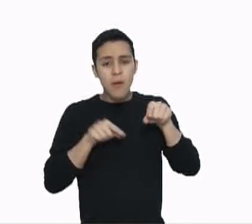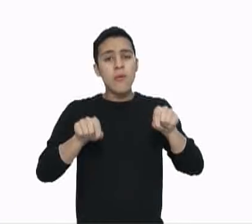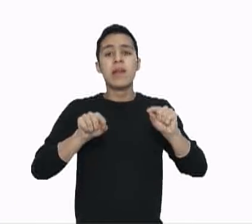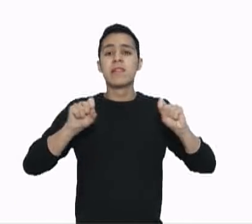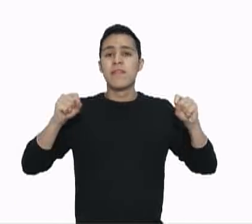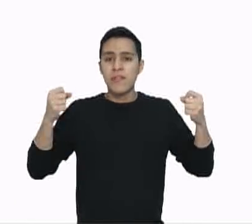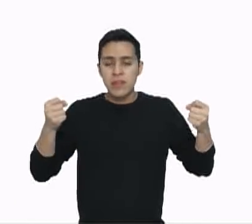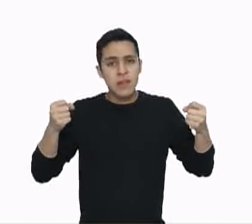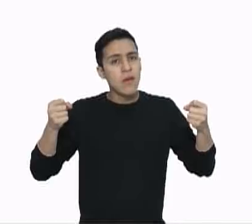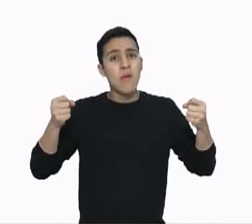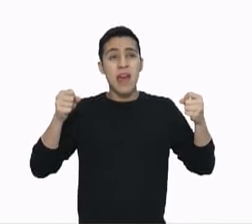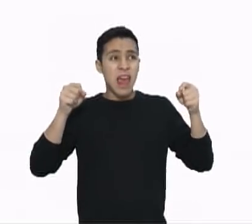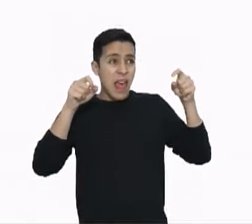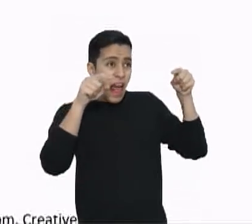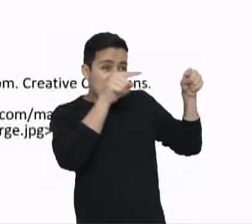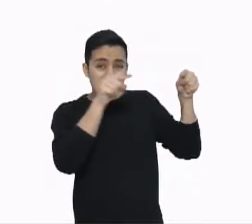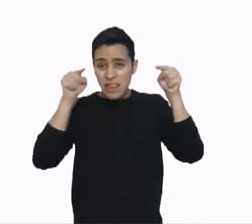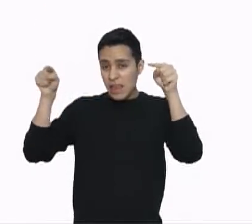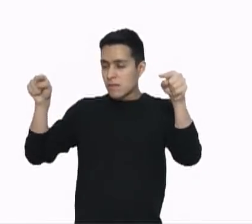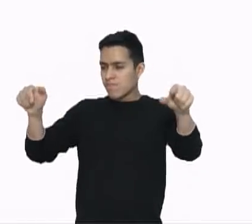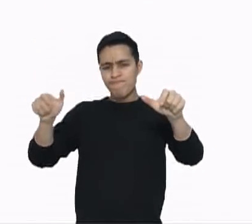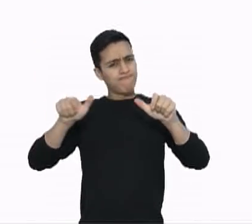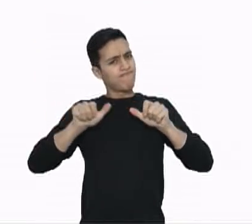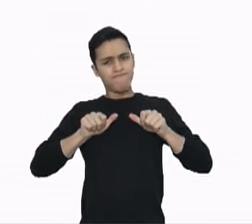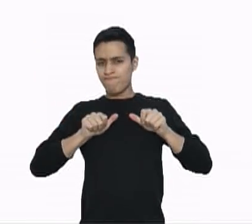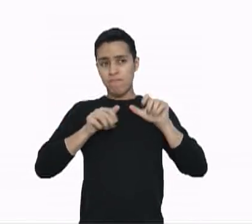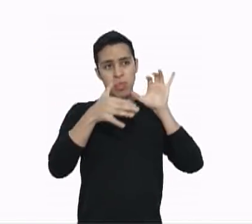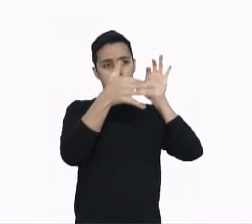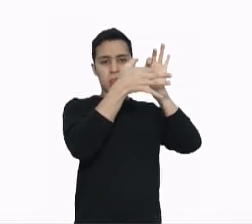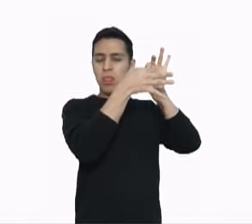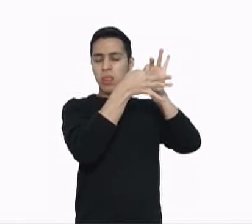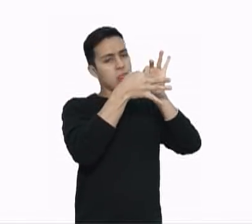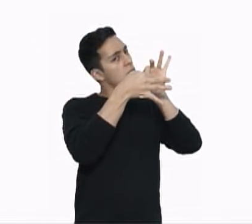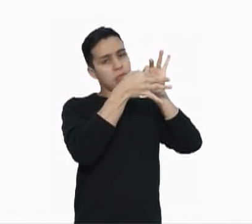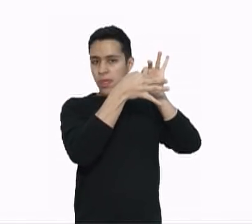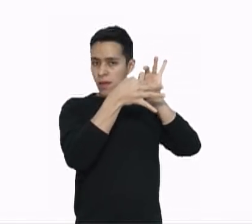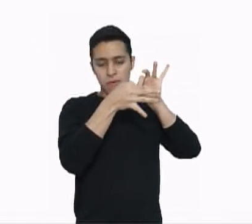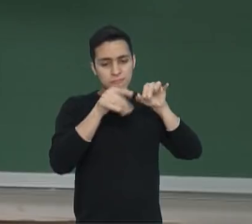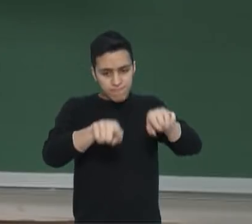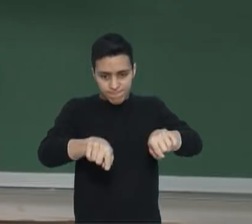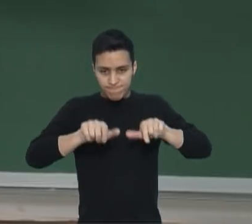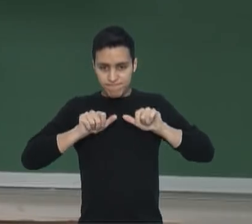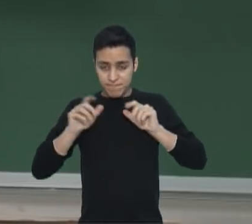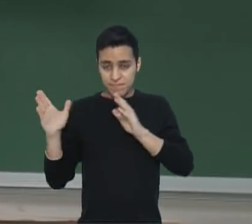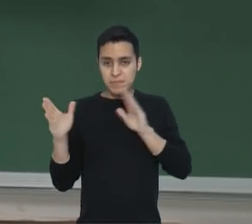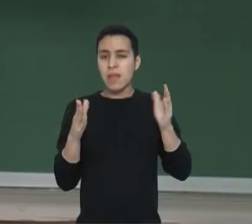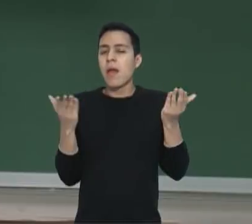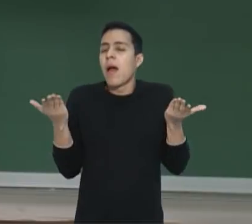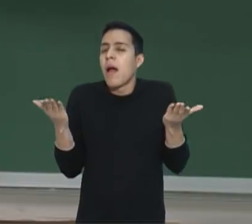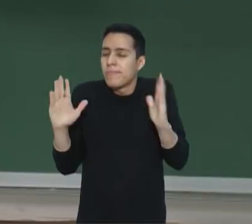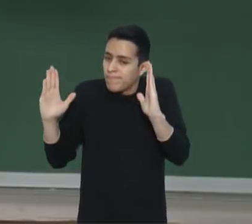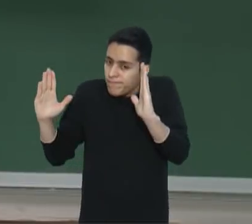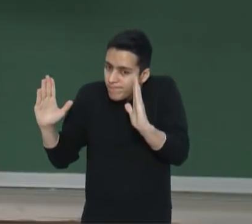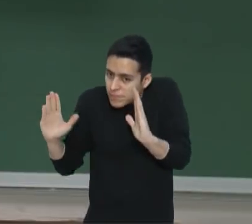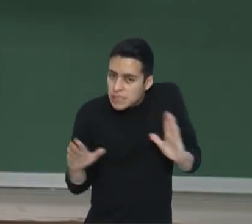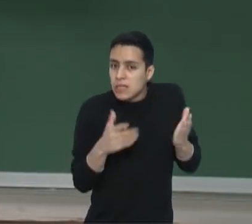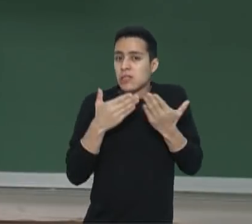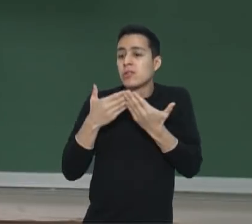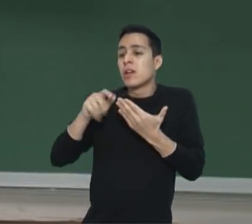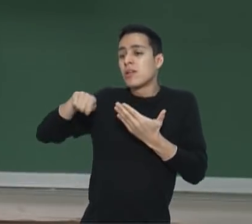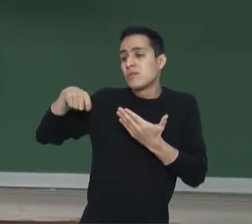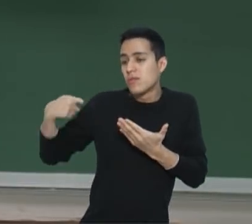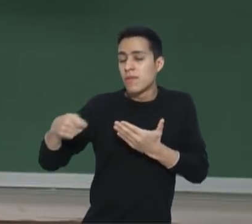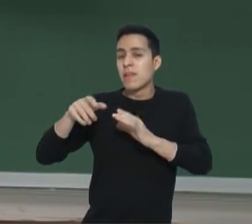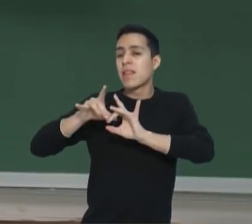alinhamento com as grandes potências. Ok, então vamos à independência da Índia. Lembre-se, nós estamos tratando